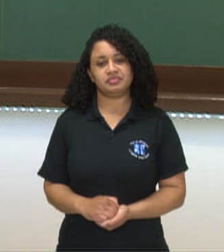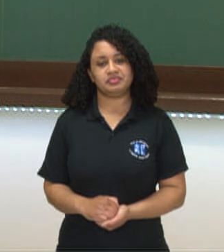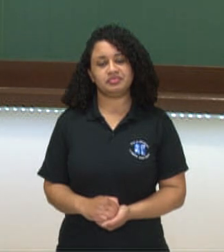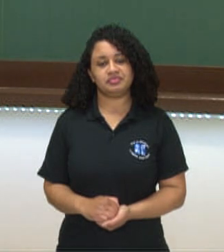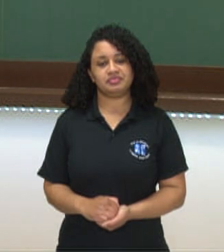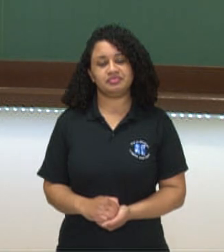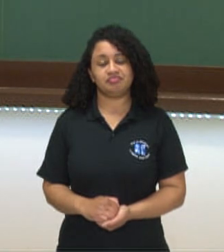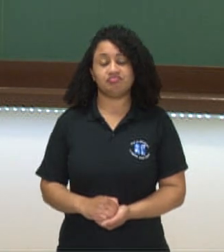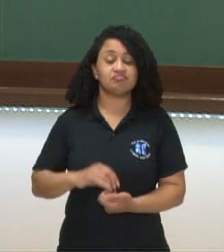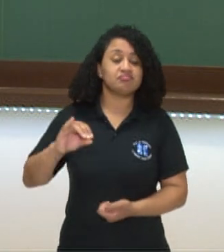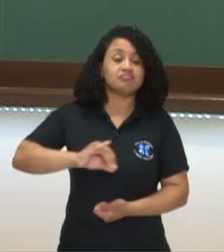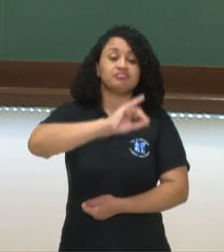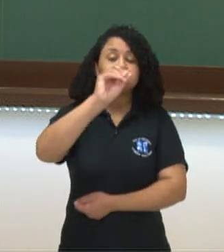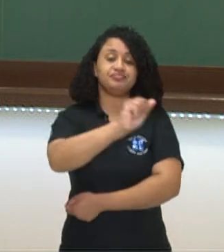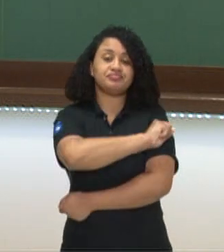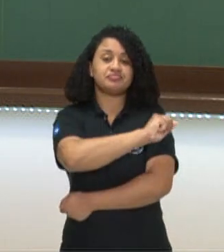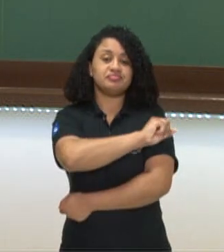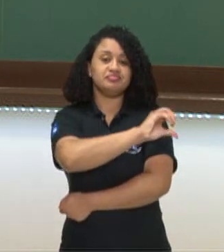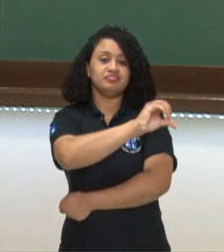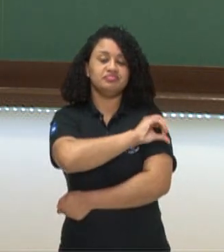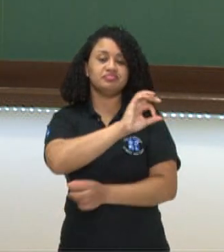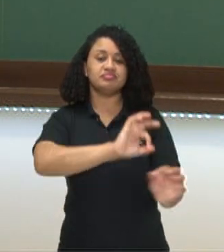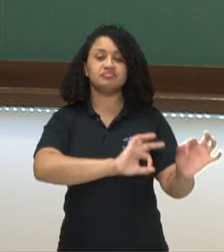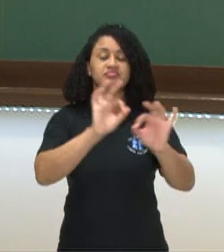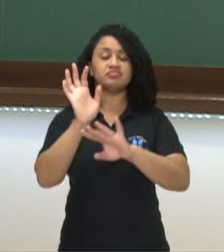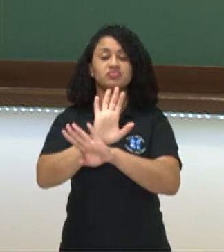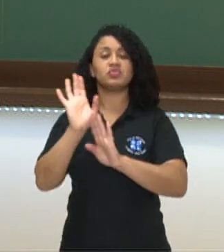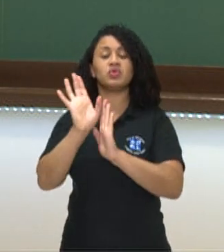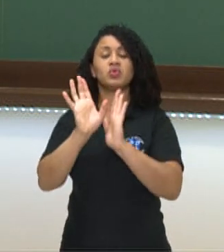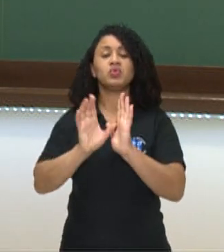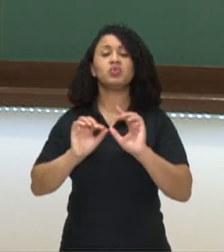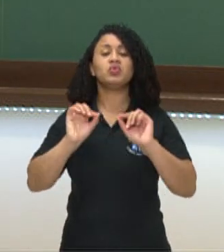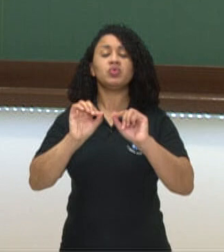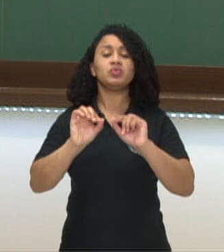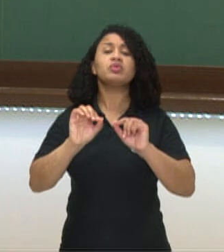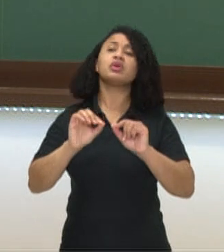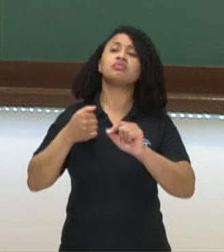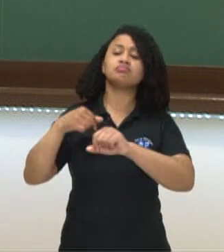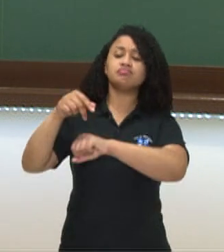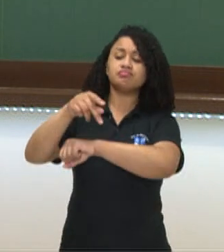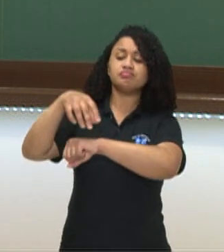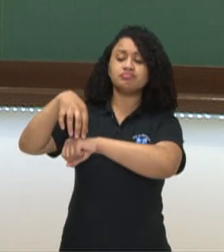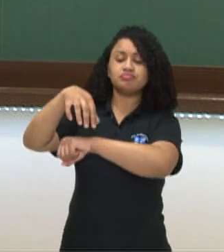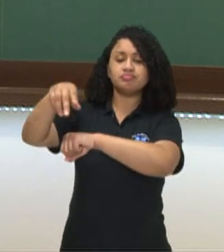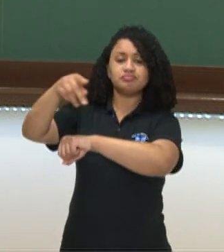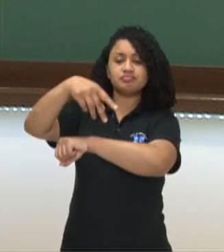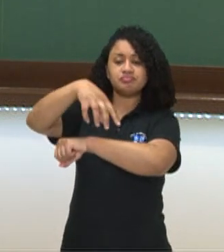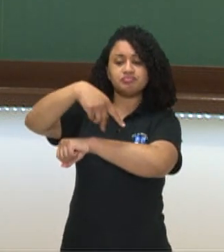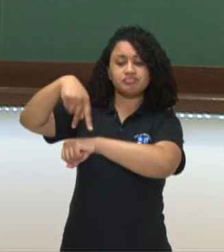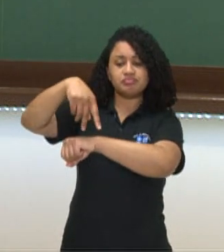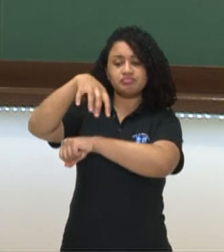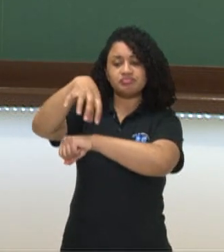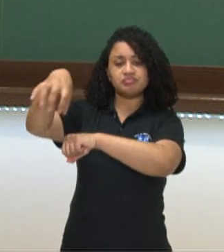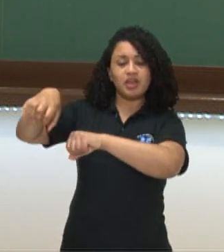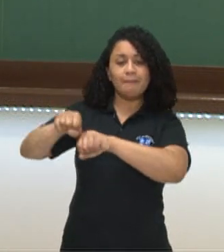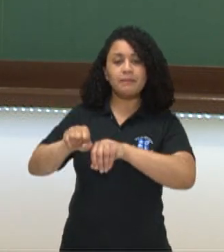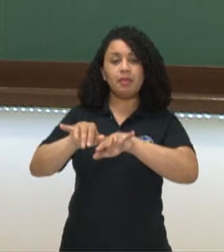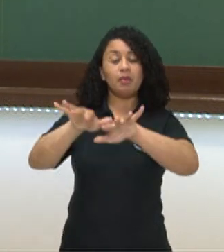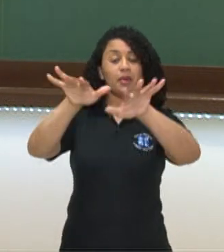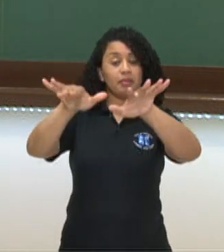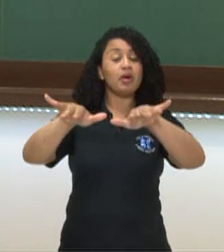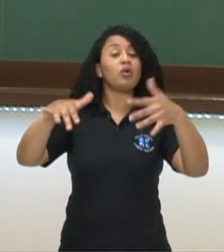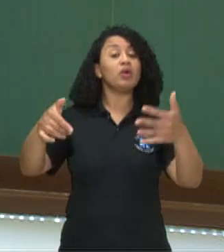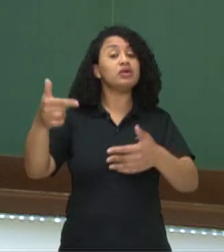Olá, estudantes do nono ano! Neste vídeo, vamos falar sobre o avanço do eixo na Segunda Guerra